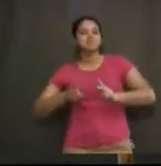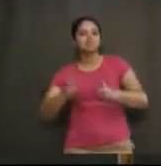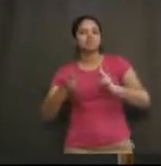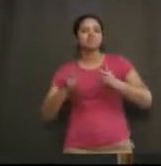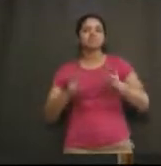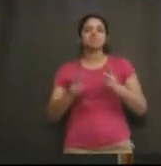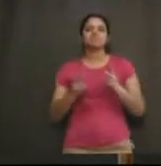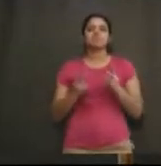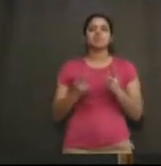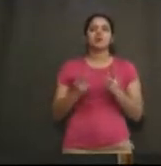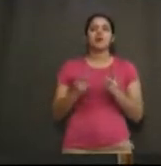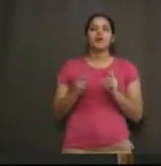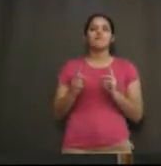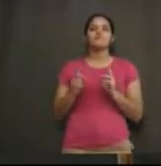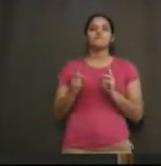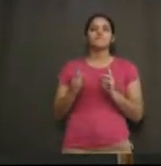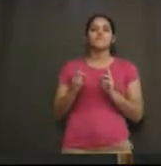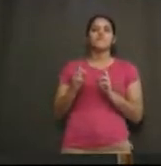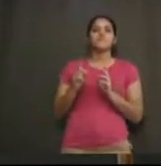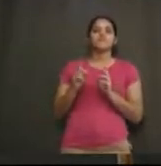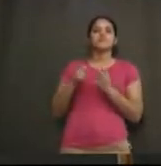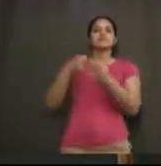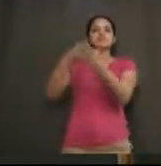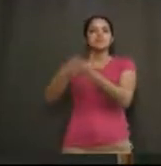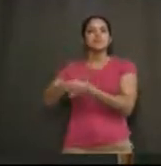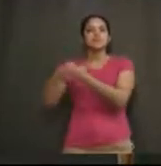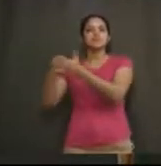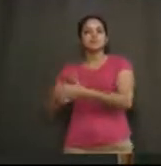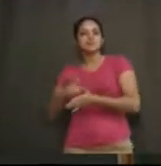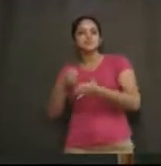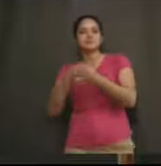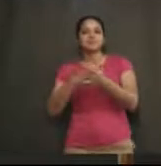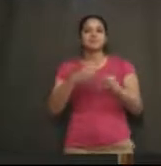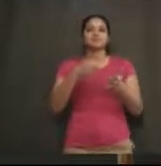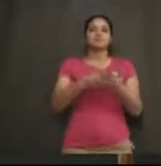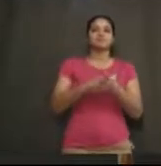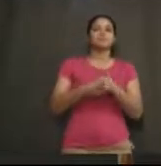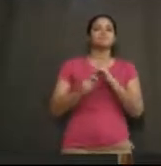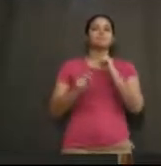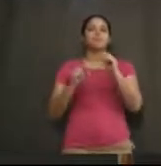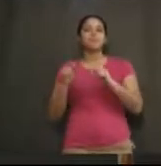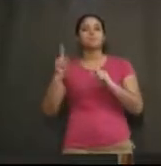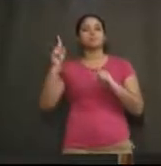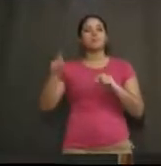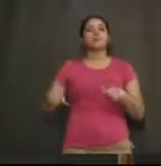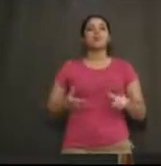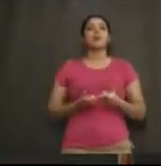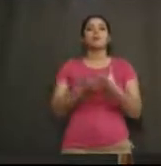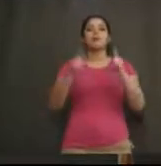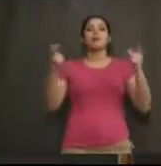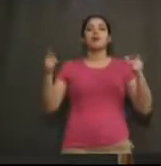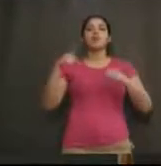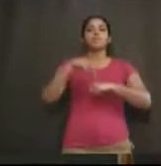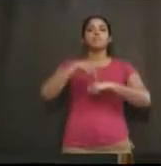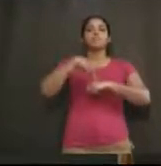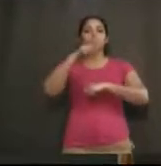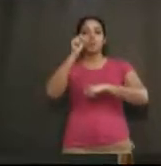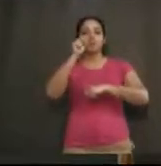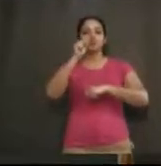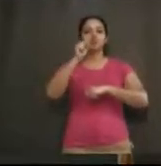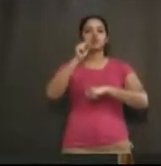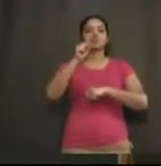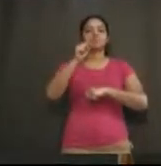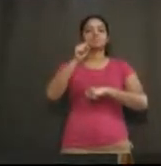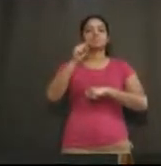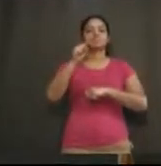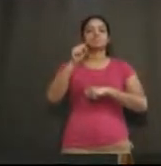Um deles já foi, acho que, mencionado brevemente pela professora Rúbia, mas o sonho de ampliarmos a nossa pós-graduação, né, com um novo